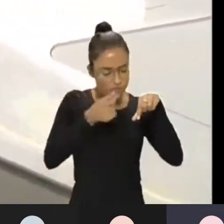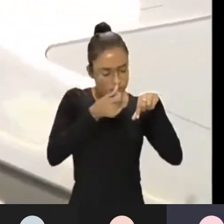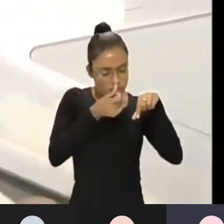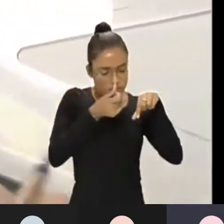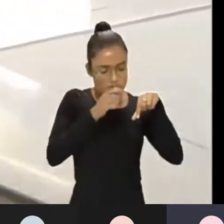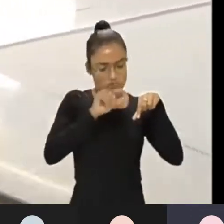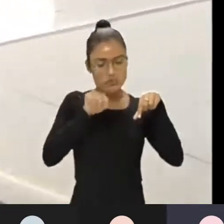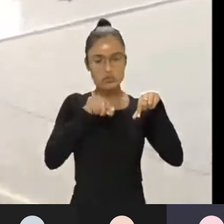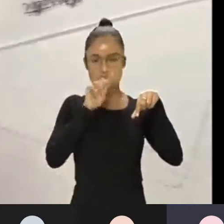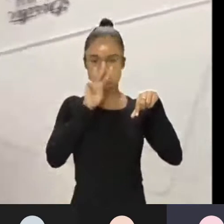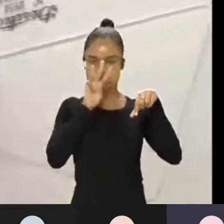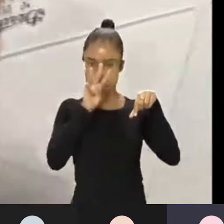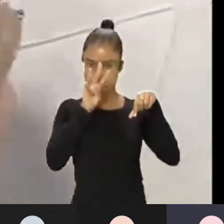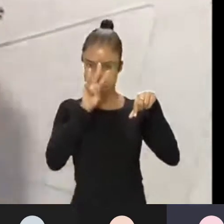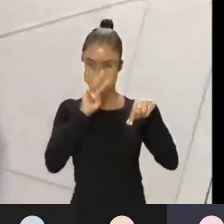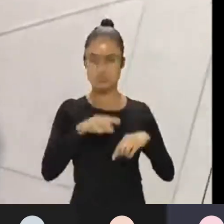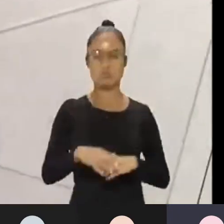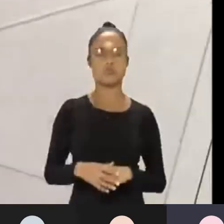6 e 3.